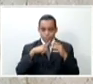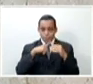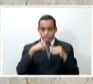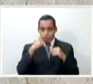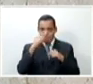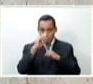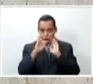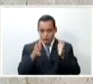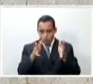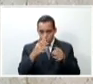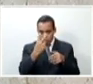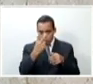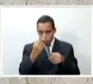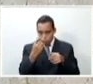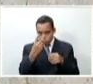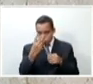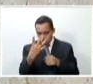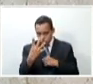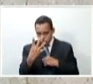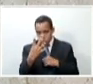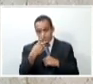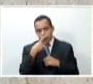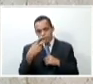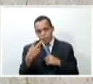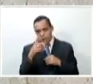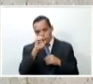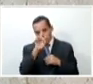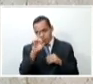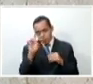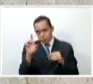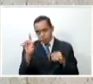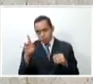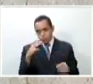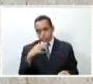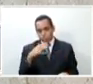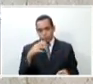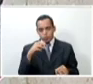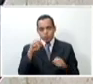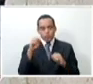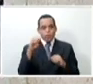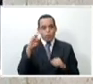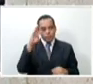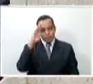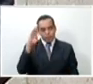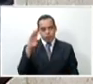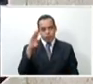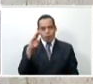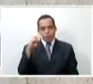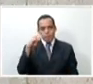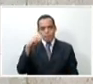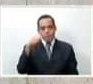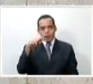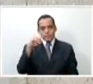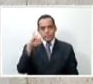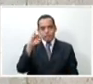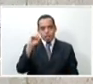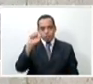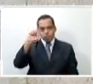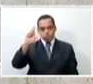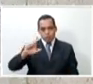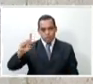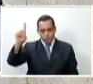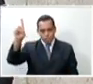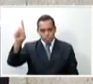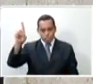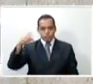ano, eu queria citar aqui, um a um, soldado Marcelo de Souza Braga, era do 21 Batalhão na Zona Leste.